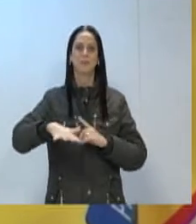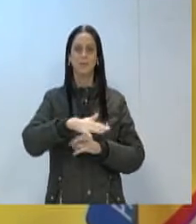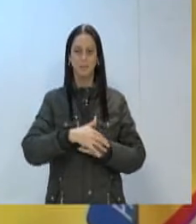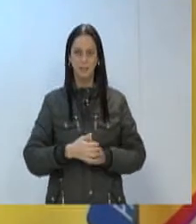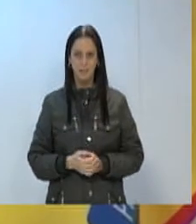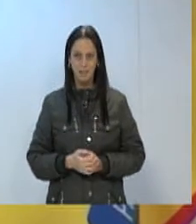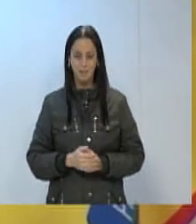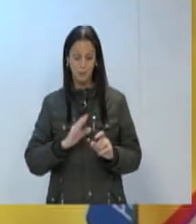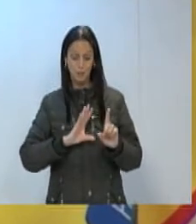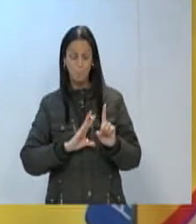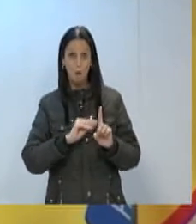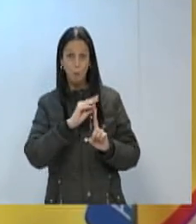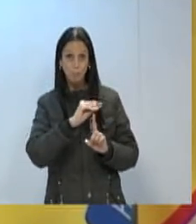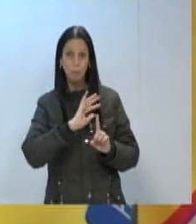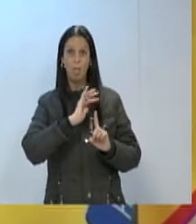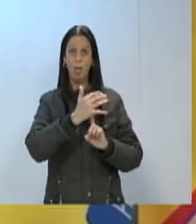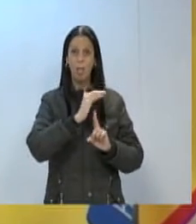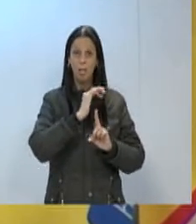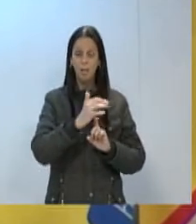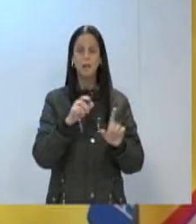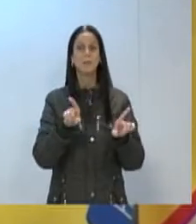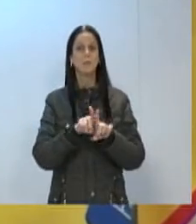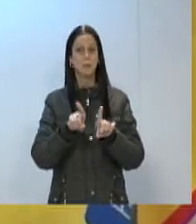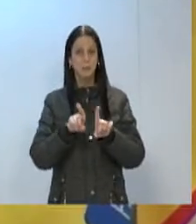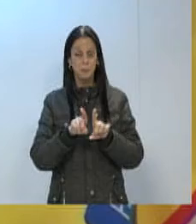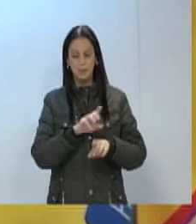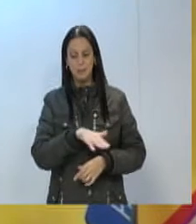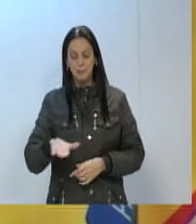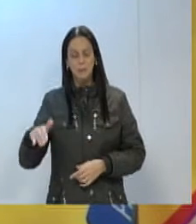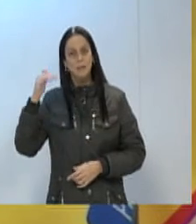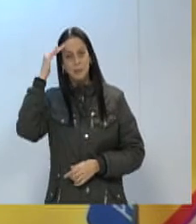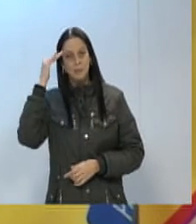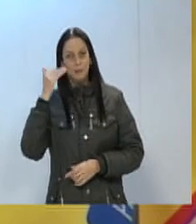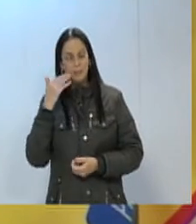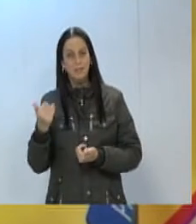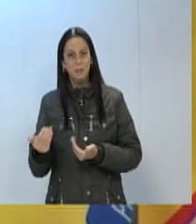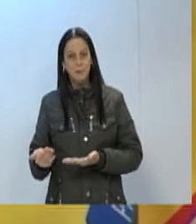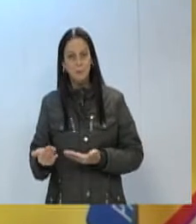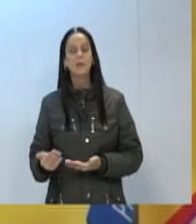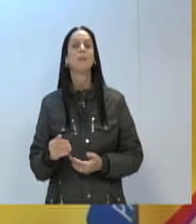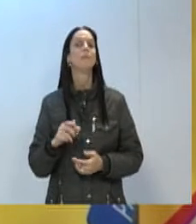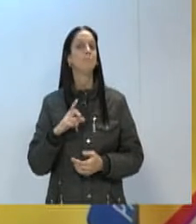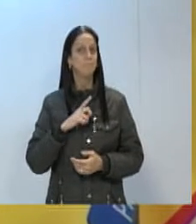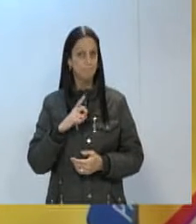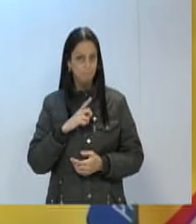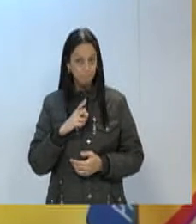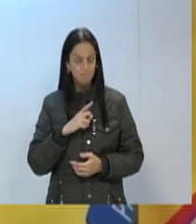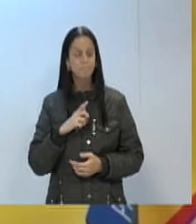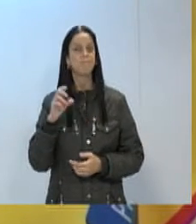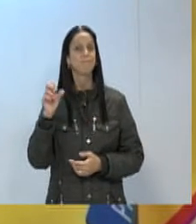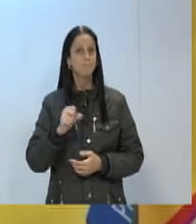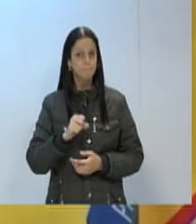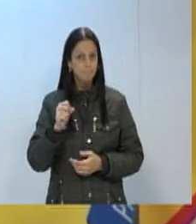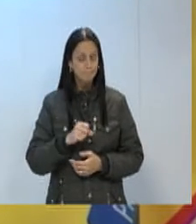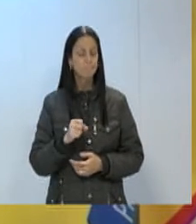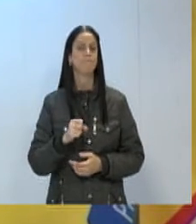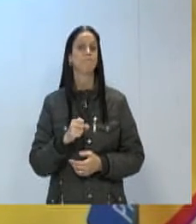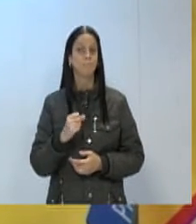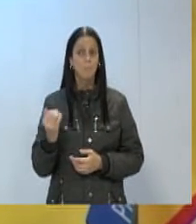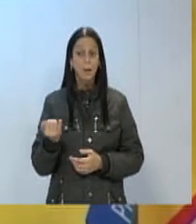questão do abuso e violência e exploração sexual infanto-juvenil está relacionado diretamente com todos e todas as nossas